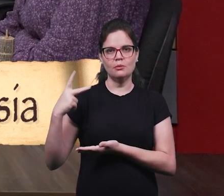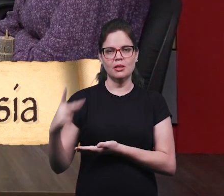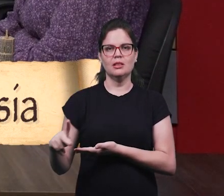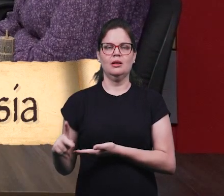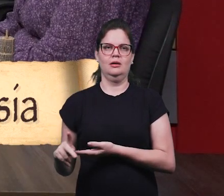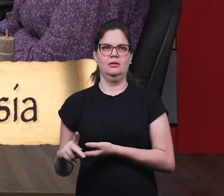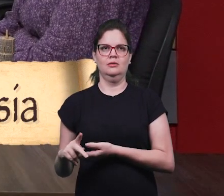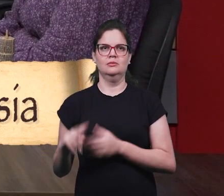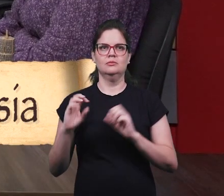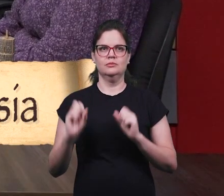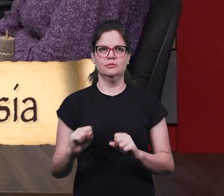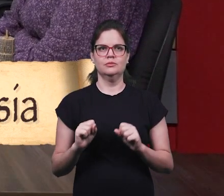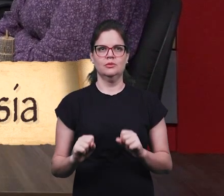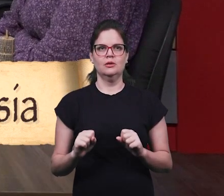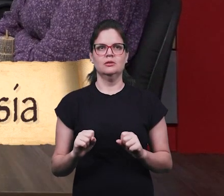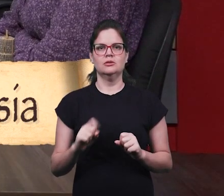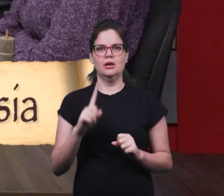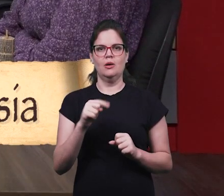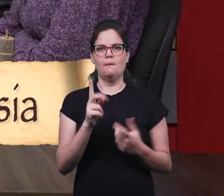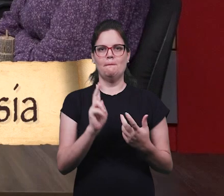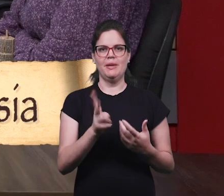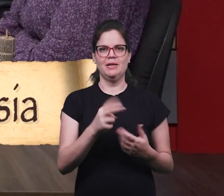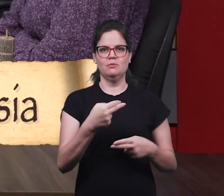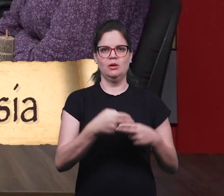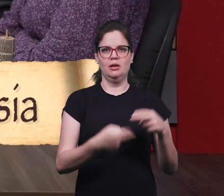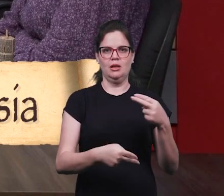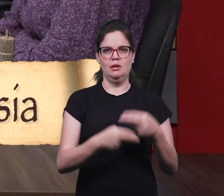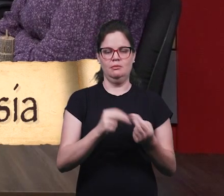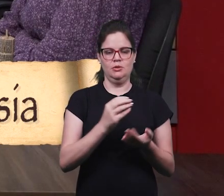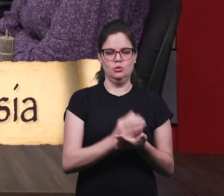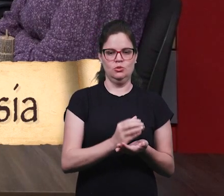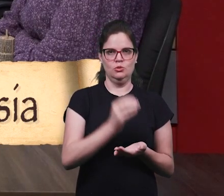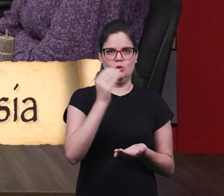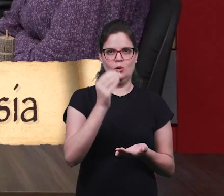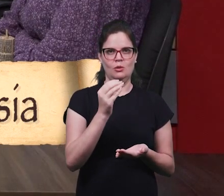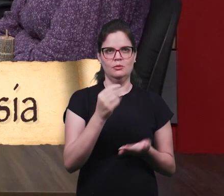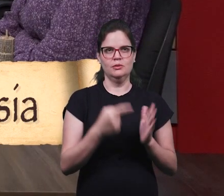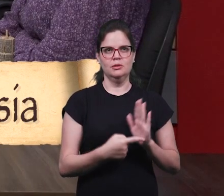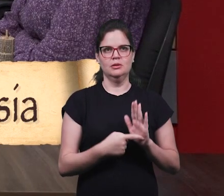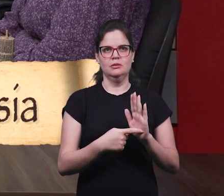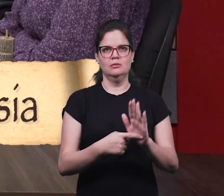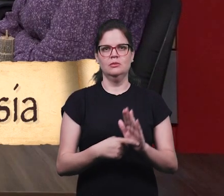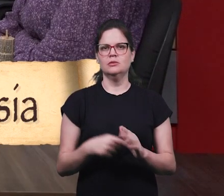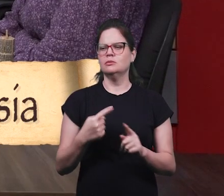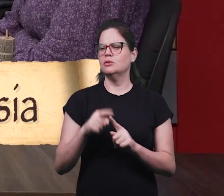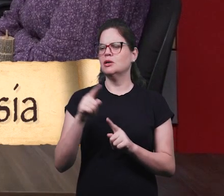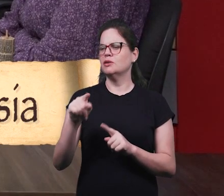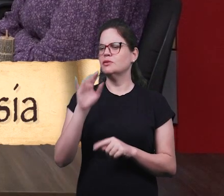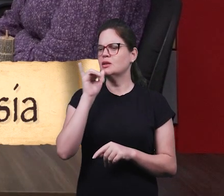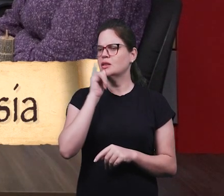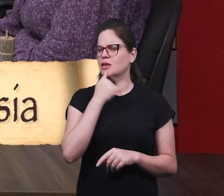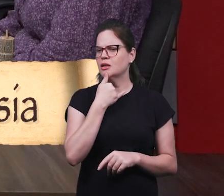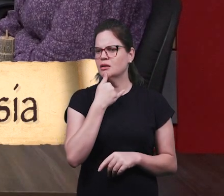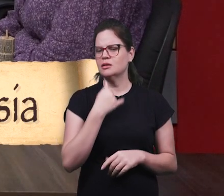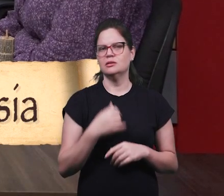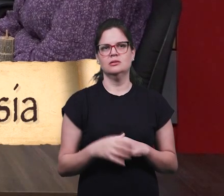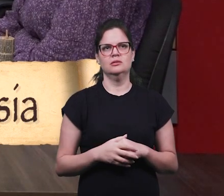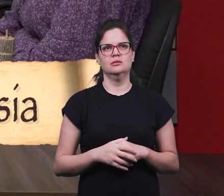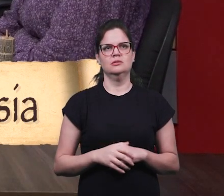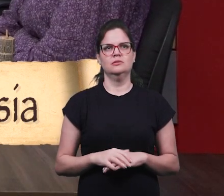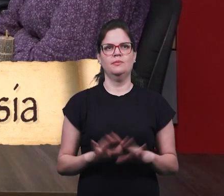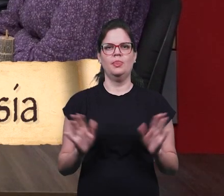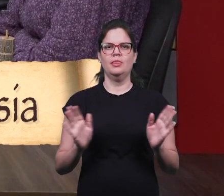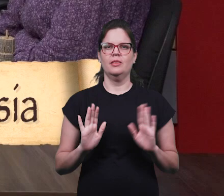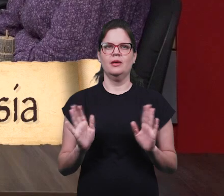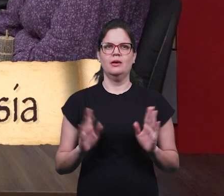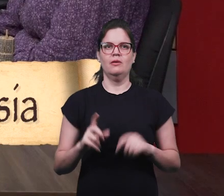dele. Então pode ter sido o copo que Neemias, aquela passagem, né? Porque você está triste.